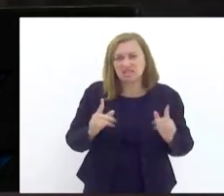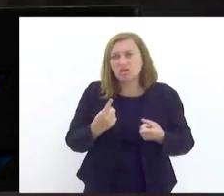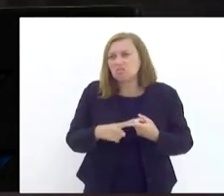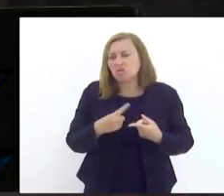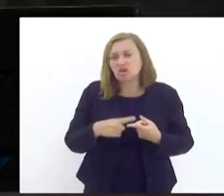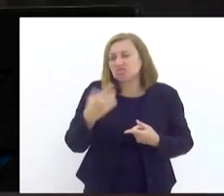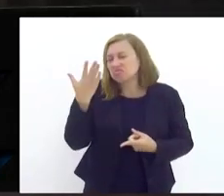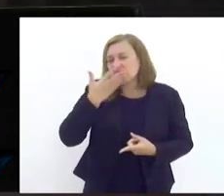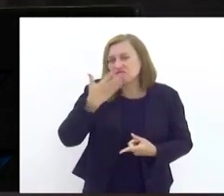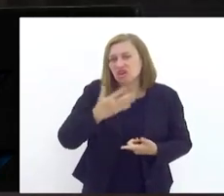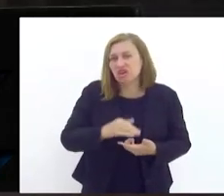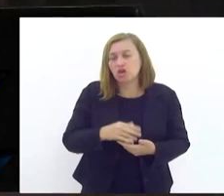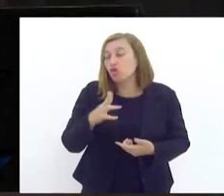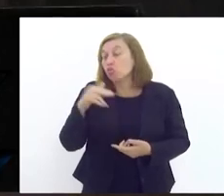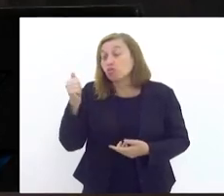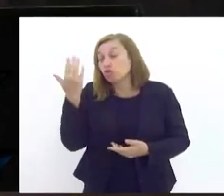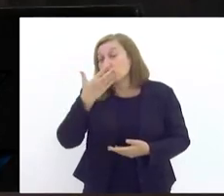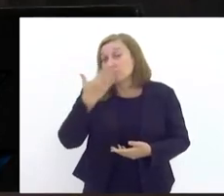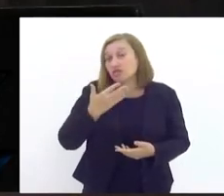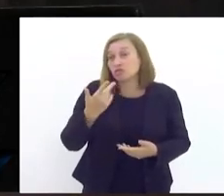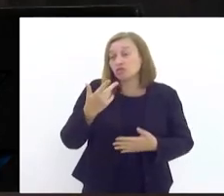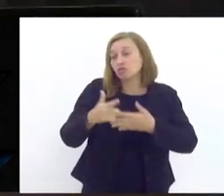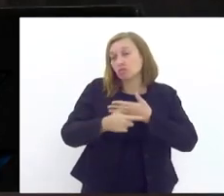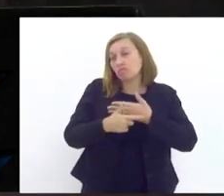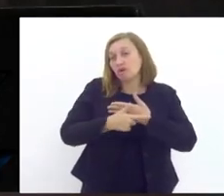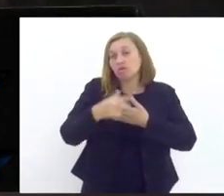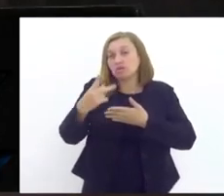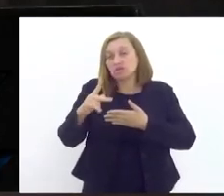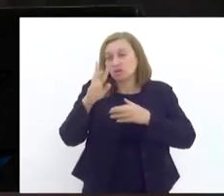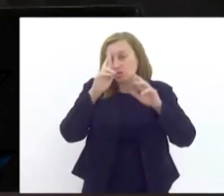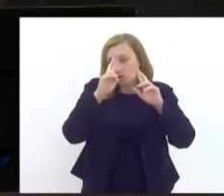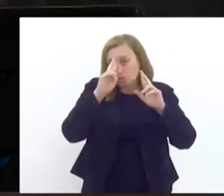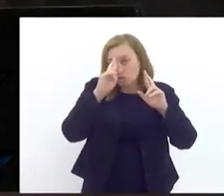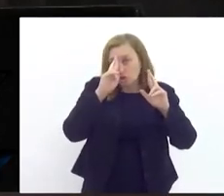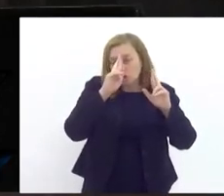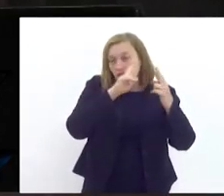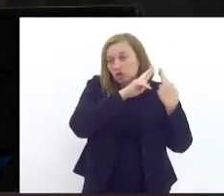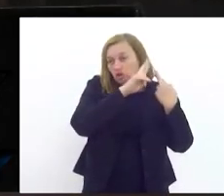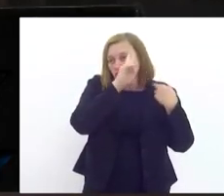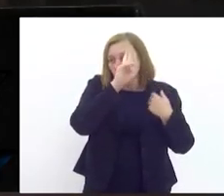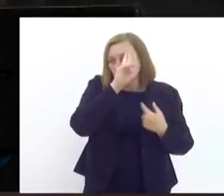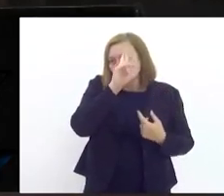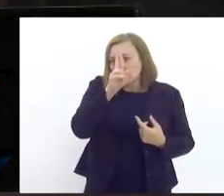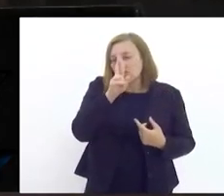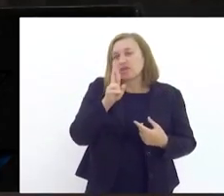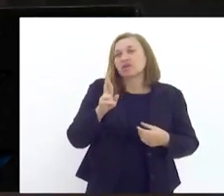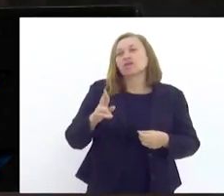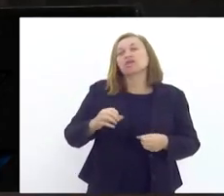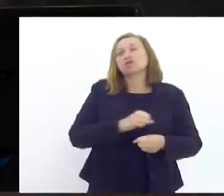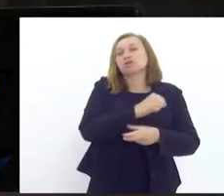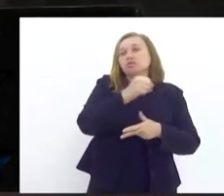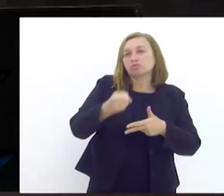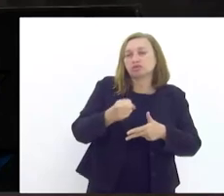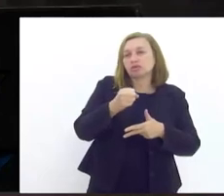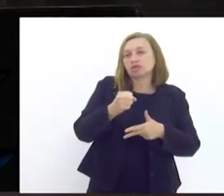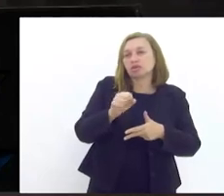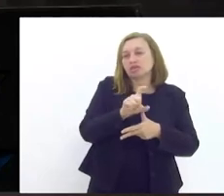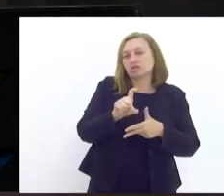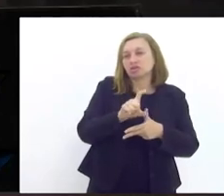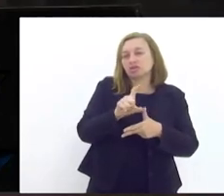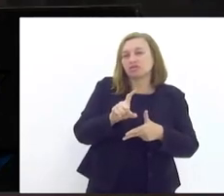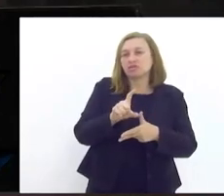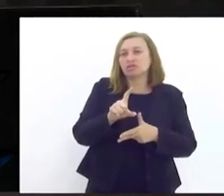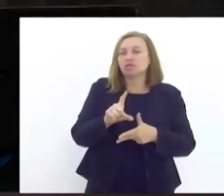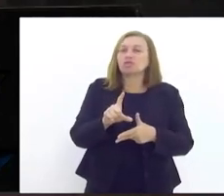não enxerga como nunca enxergou o seu papel como chefe do Poder Executivo Municipal ele se traveste